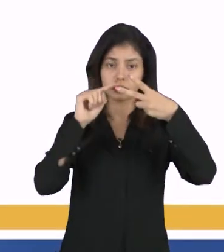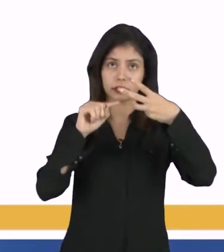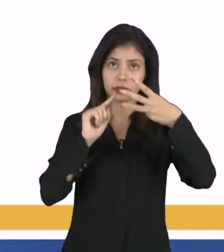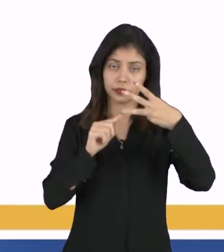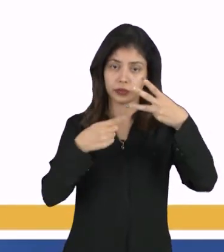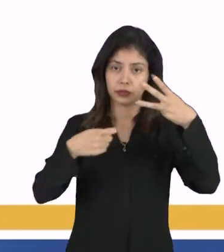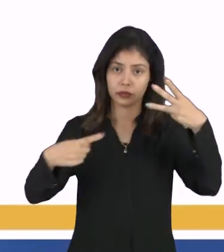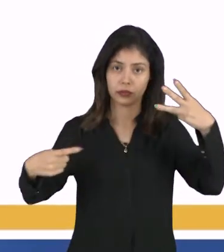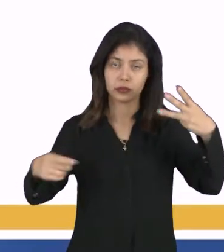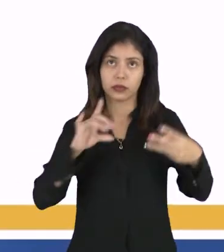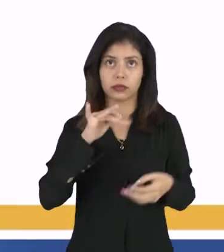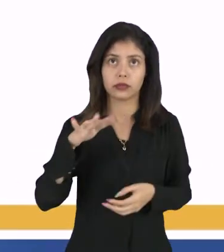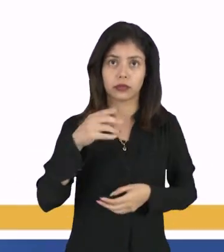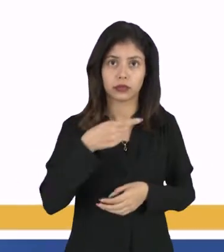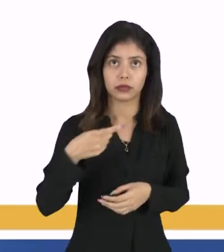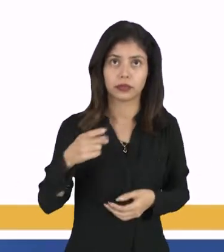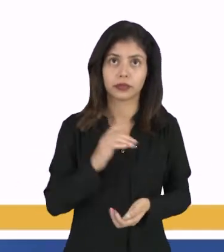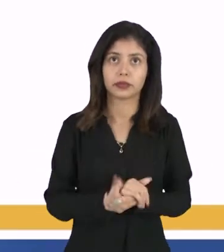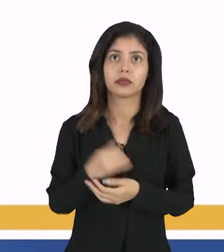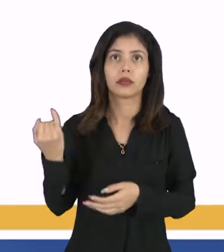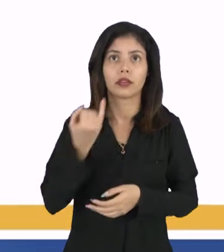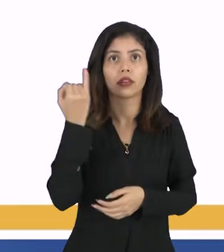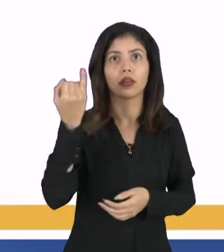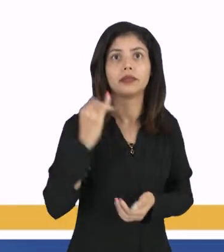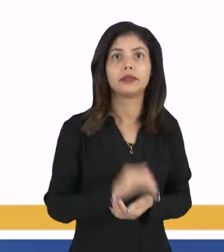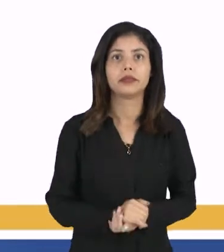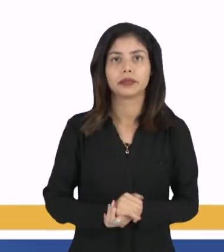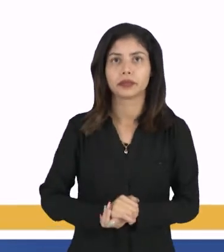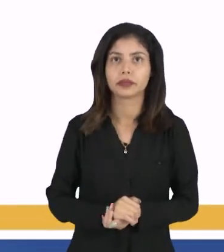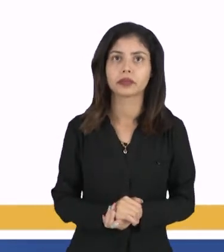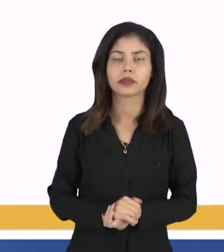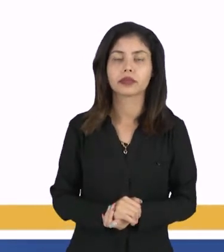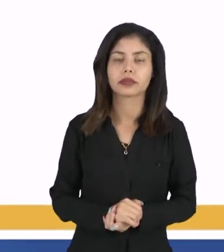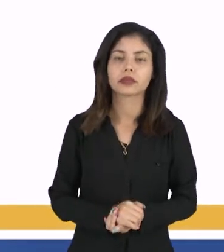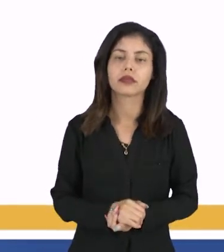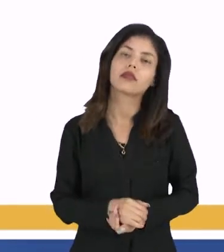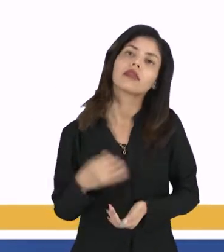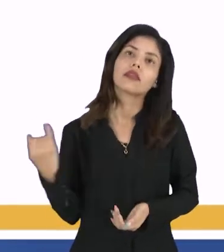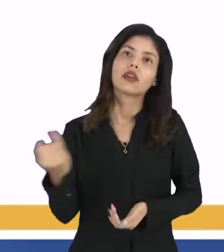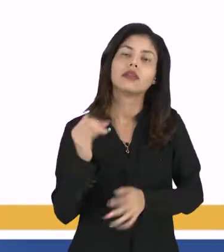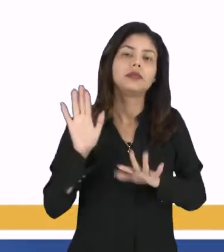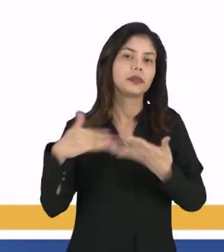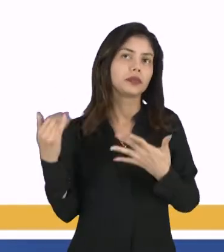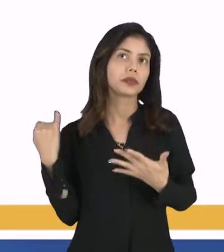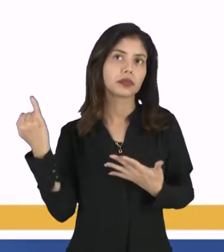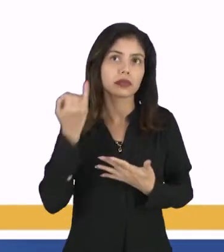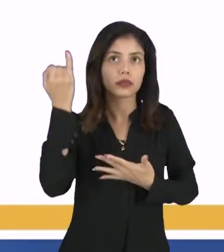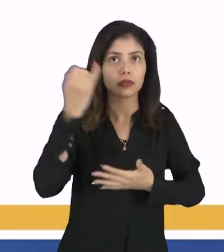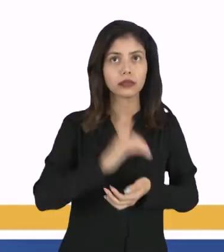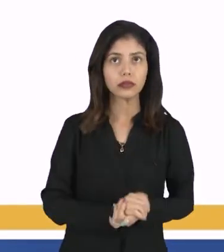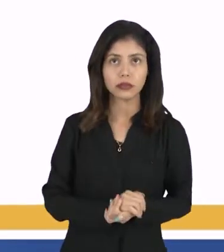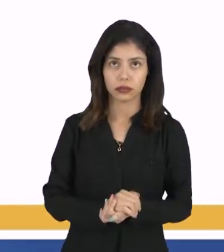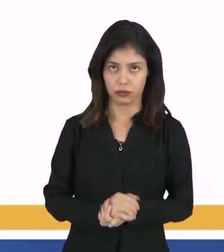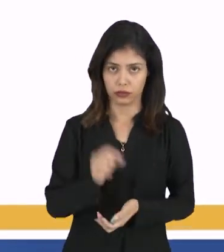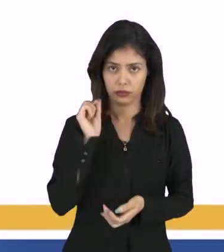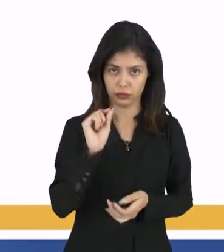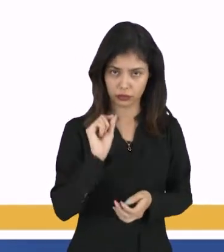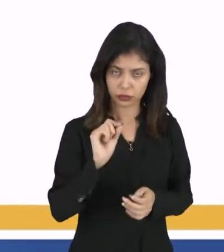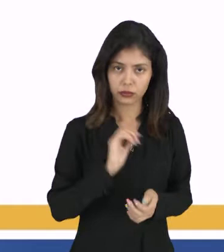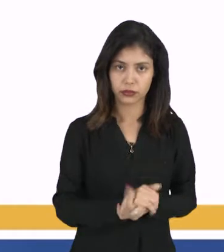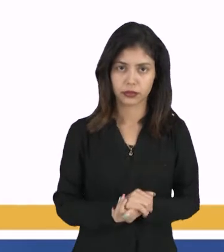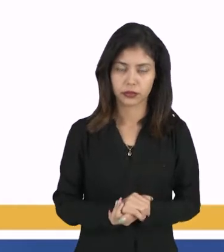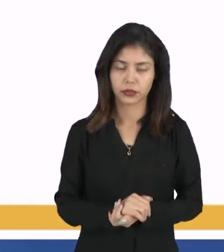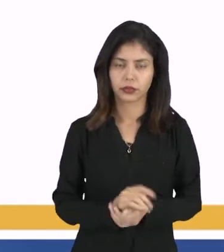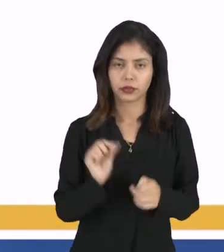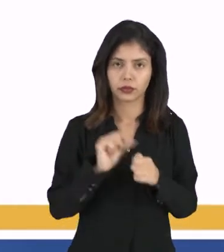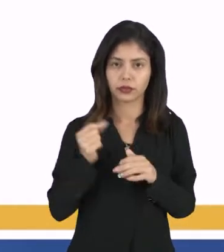das bactérias e cianobactérias, tá? É importante que vocês tenham essa ideia geral. Qual é a importância desse reino, né? O que esses